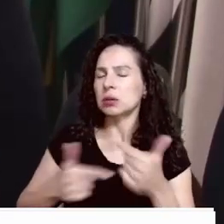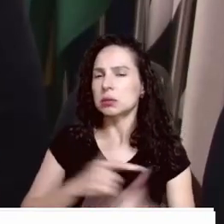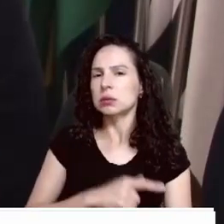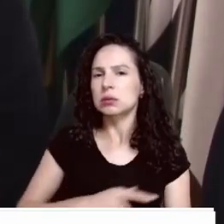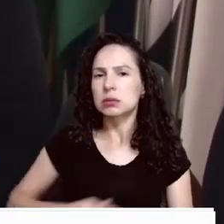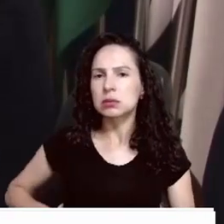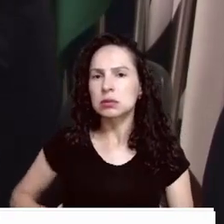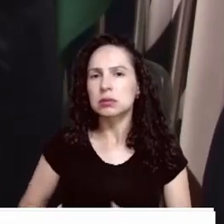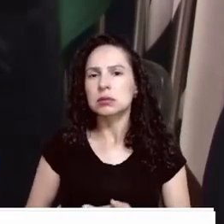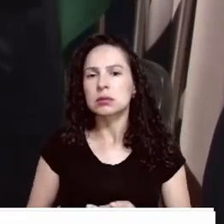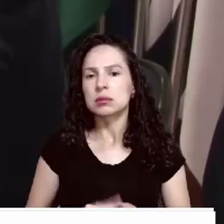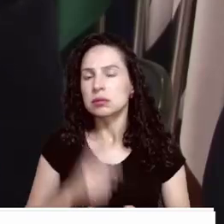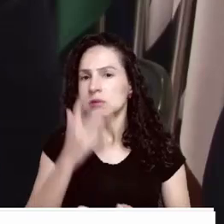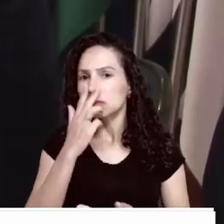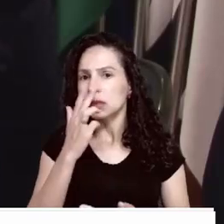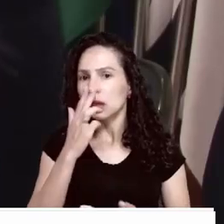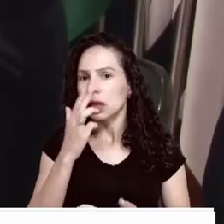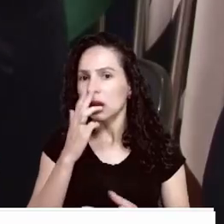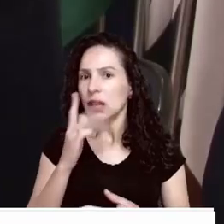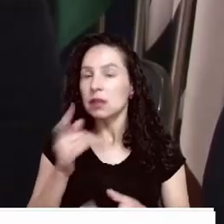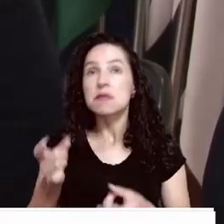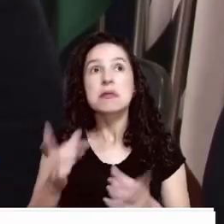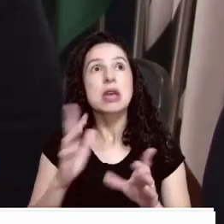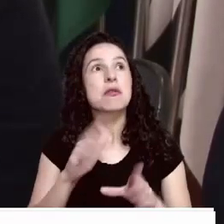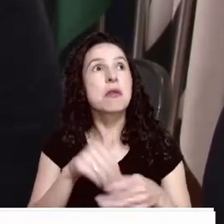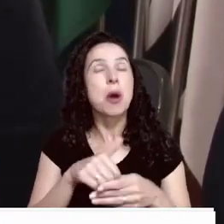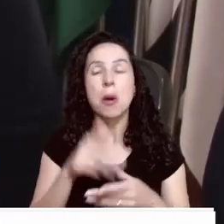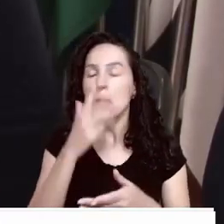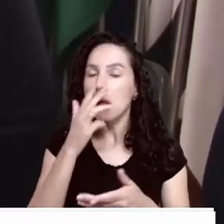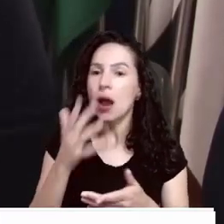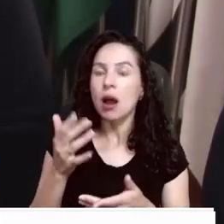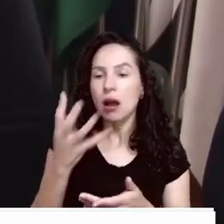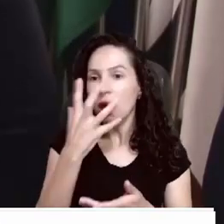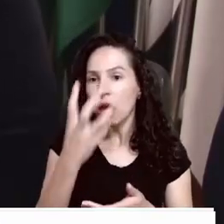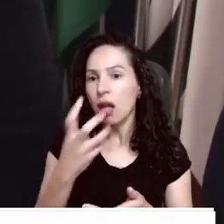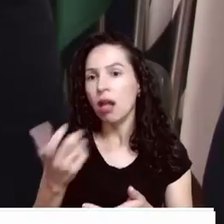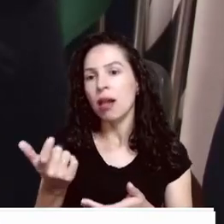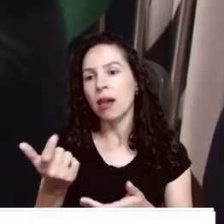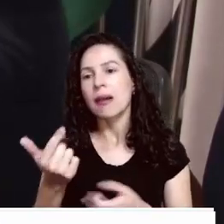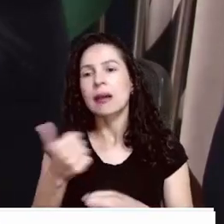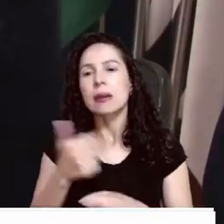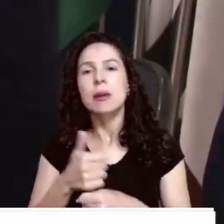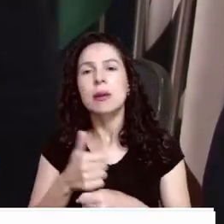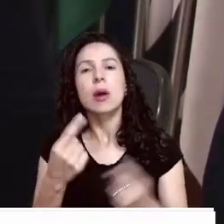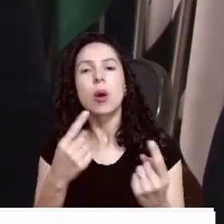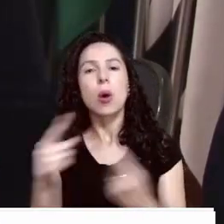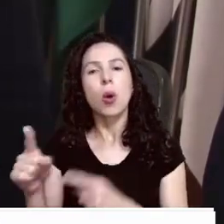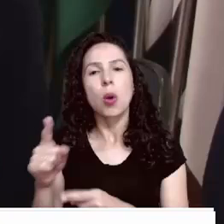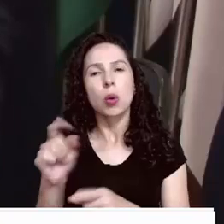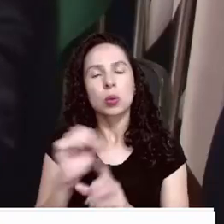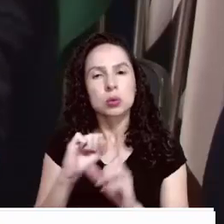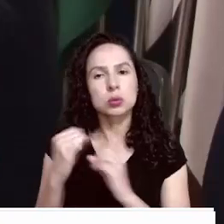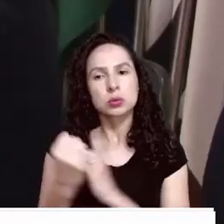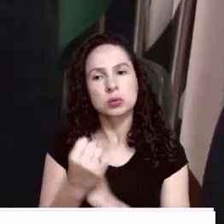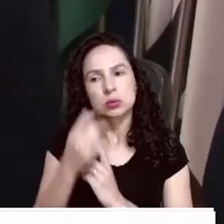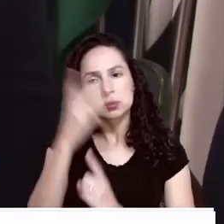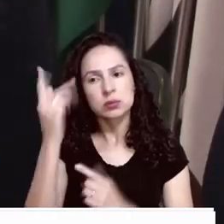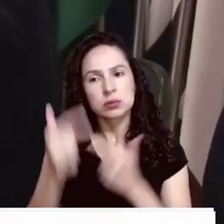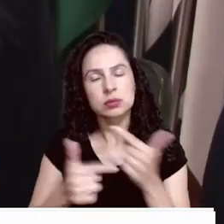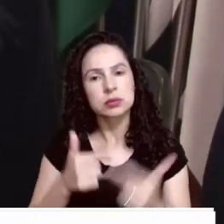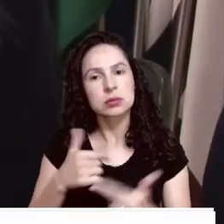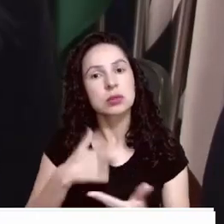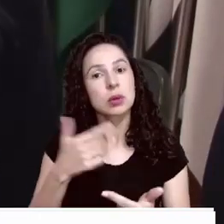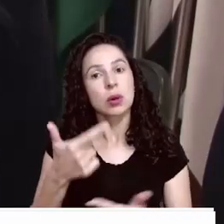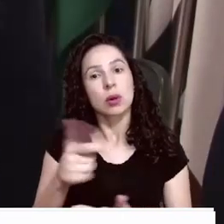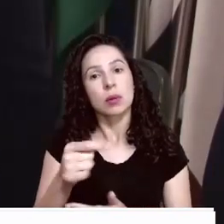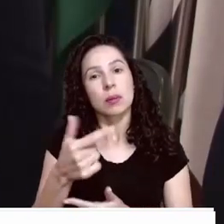Parece que vende voto. Parece que compra. Colocando a sociedade contra os servidores. Desde 2027 que eu estou nessa